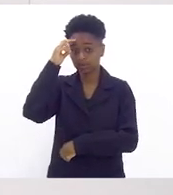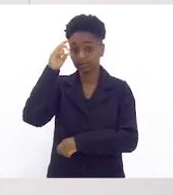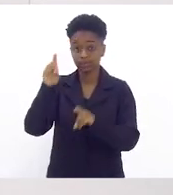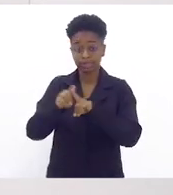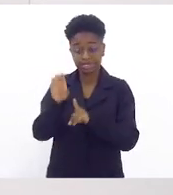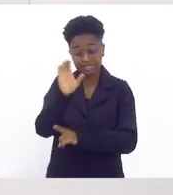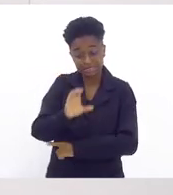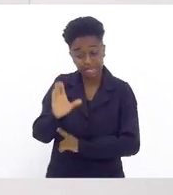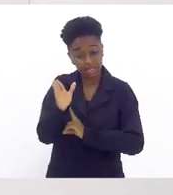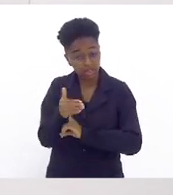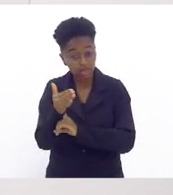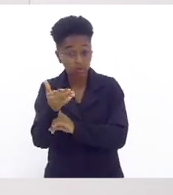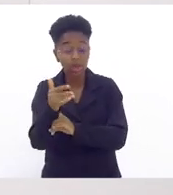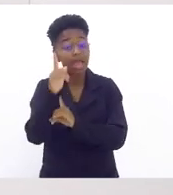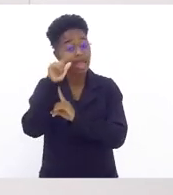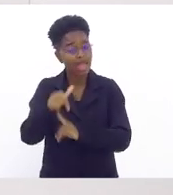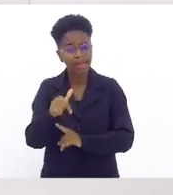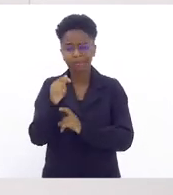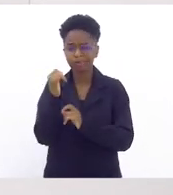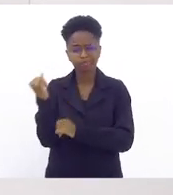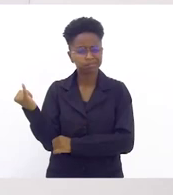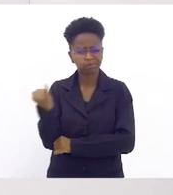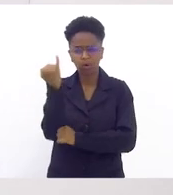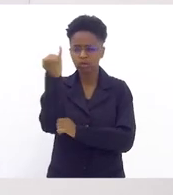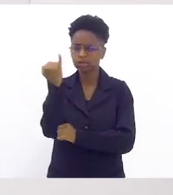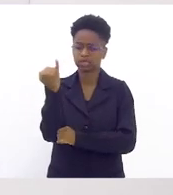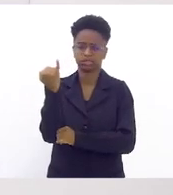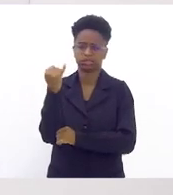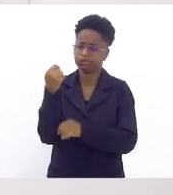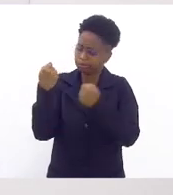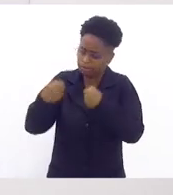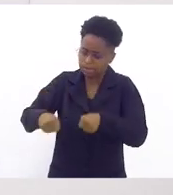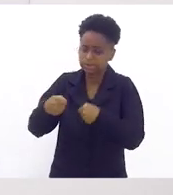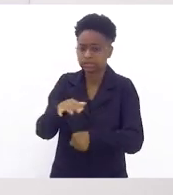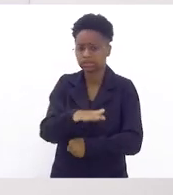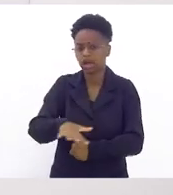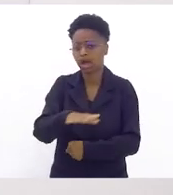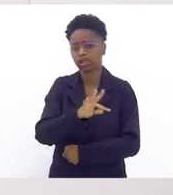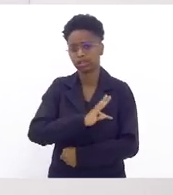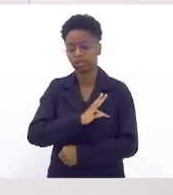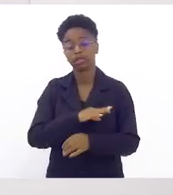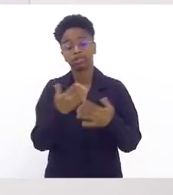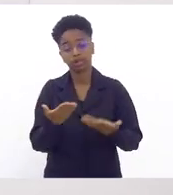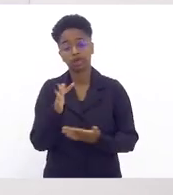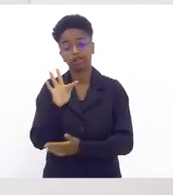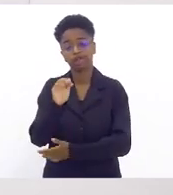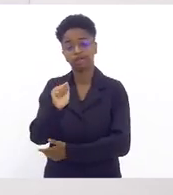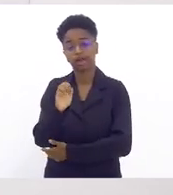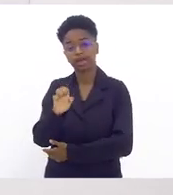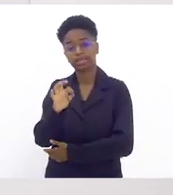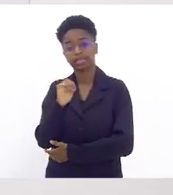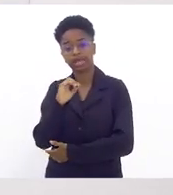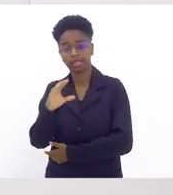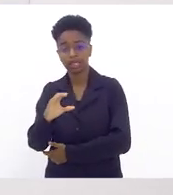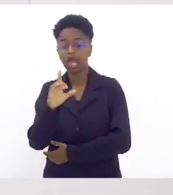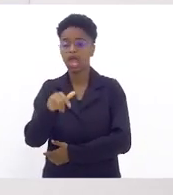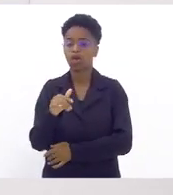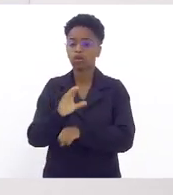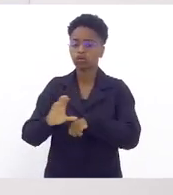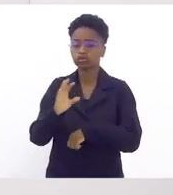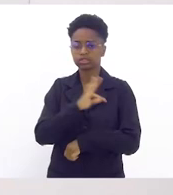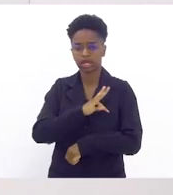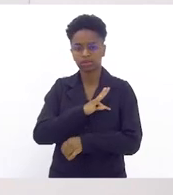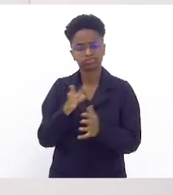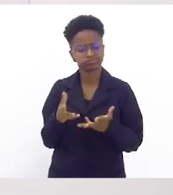isso daí é extremamente necessário para cortes técnicos e a Faetec é um curso técnico de excelência